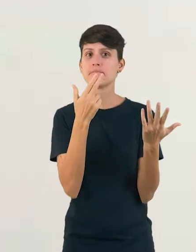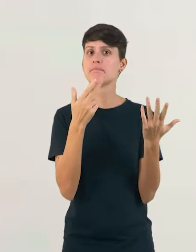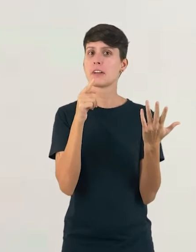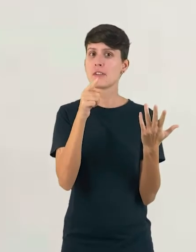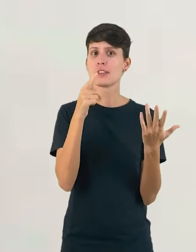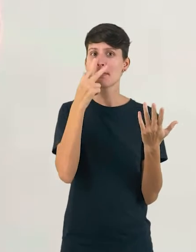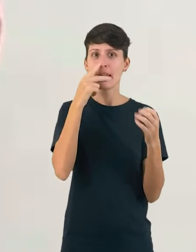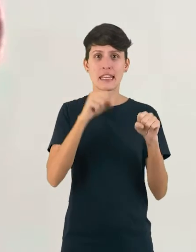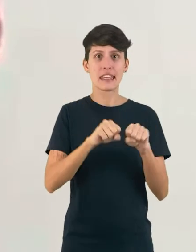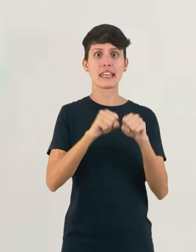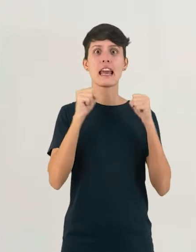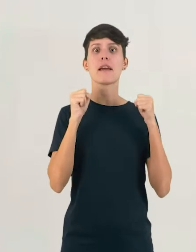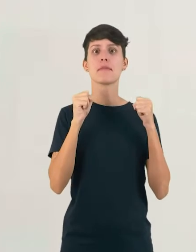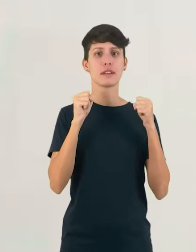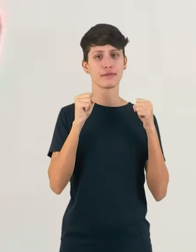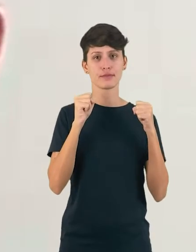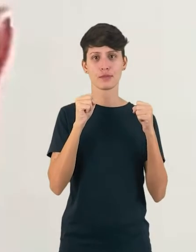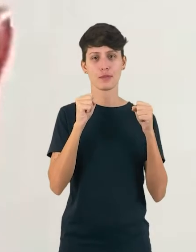É como